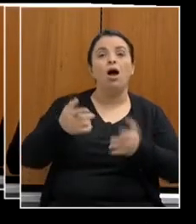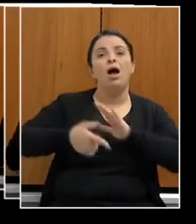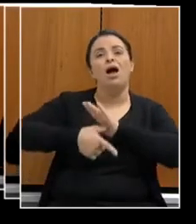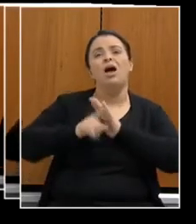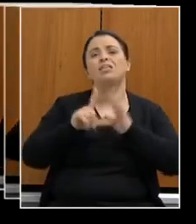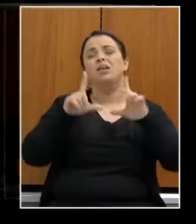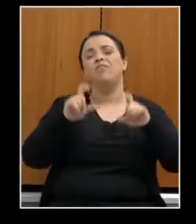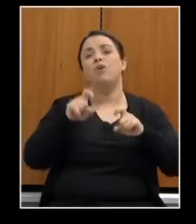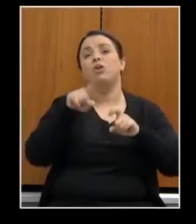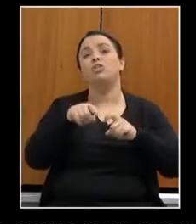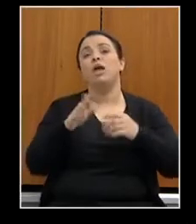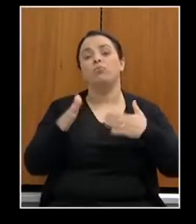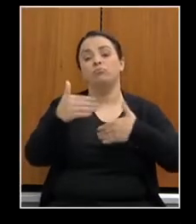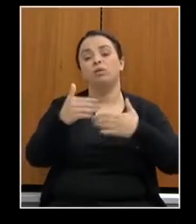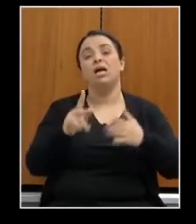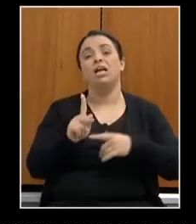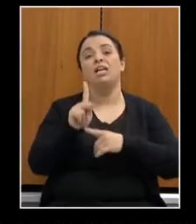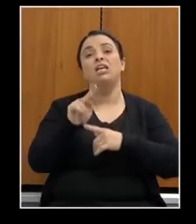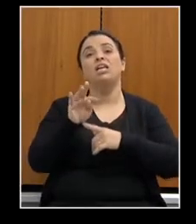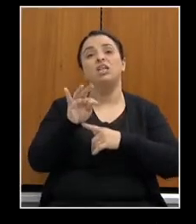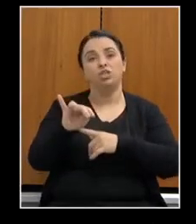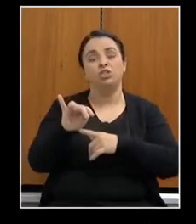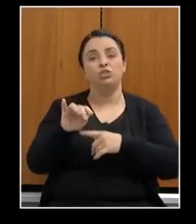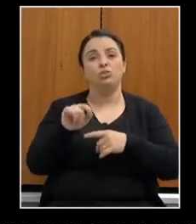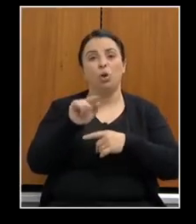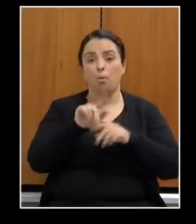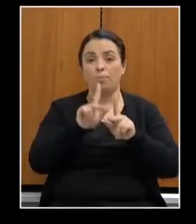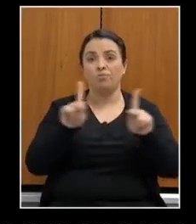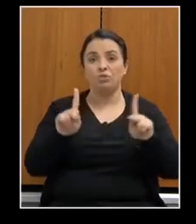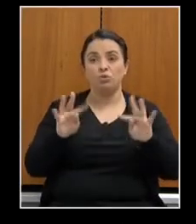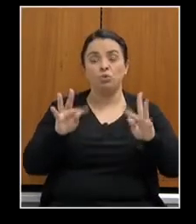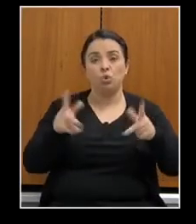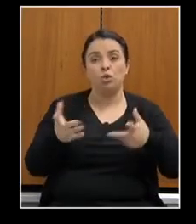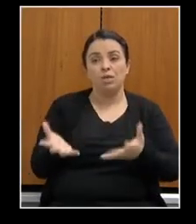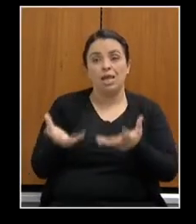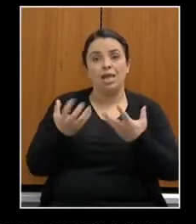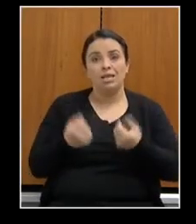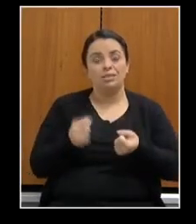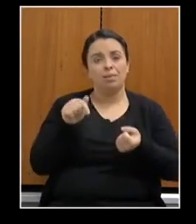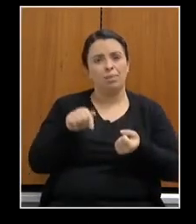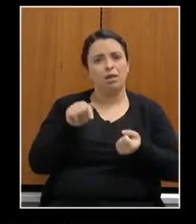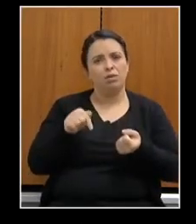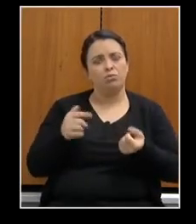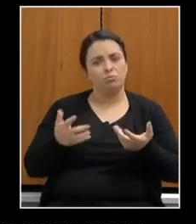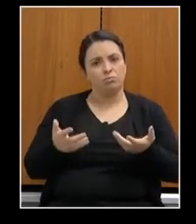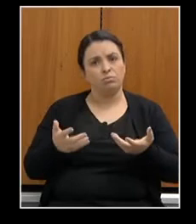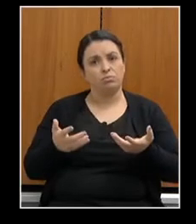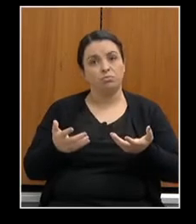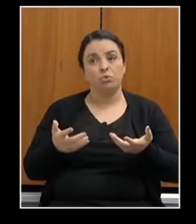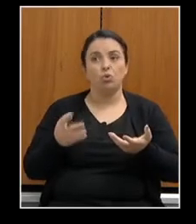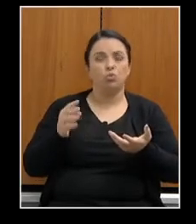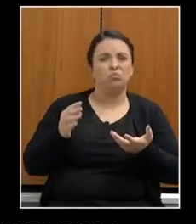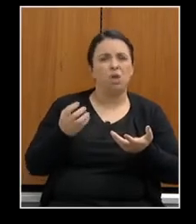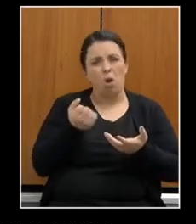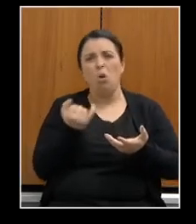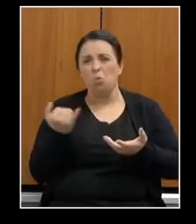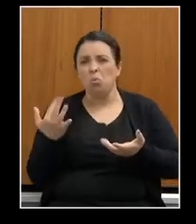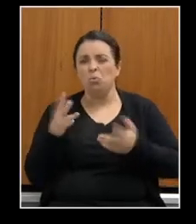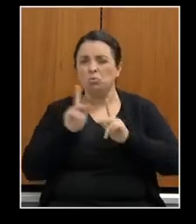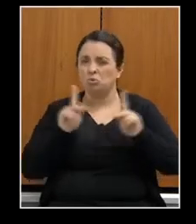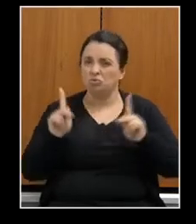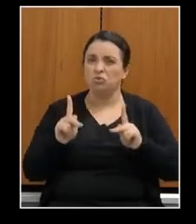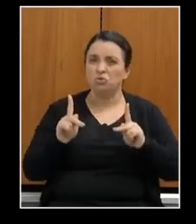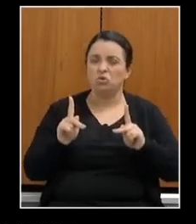a um professor todos os professores receberam ou não sei se todos mas parte dos professores